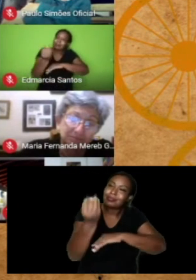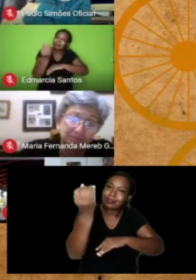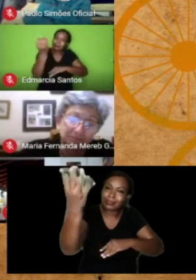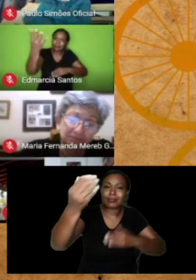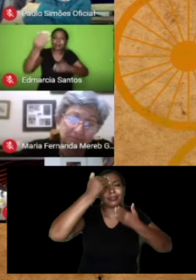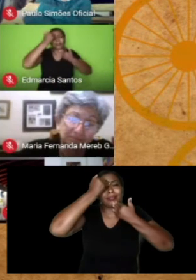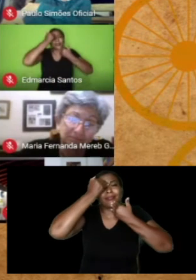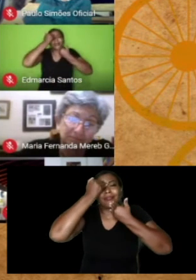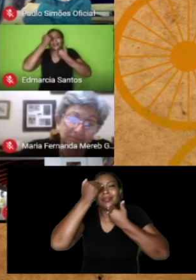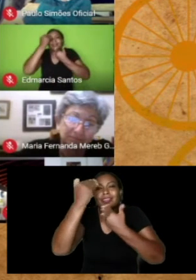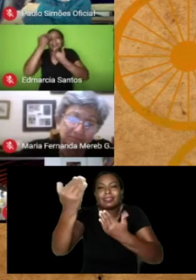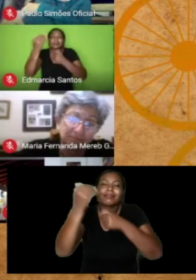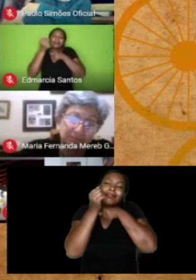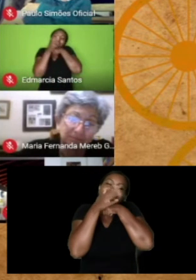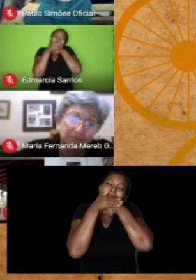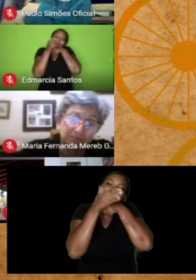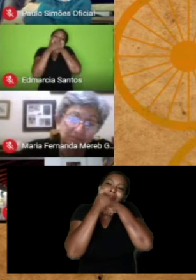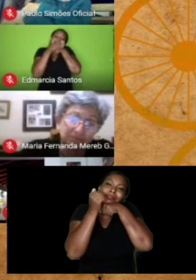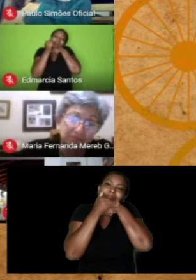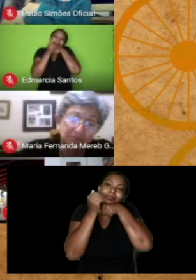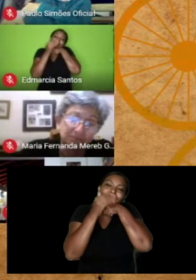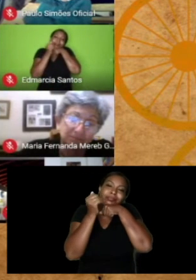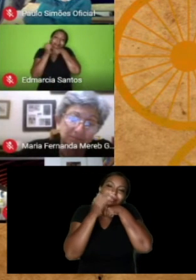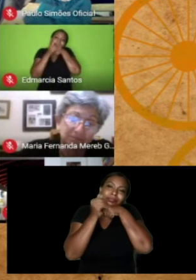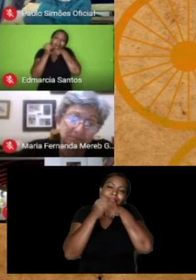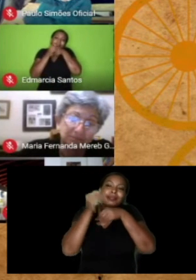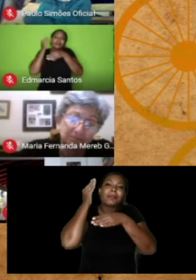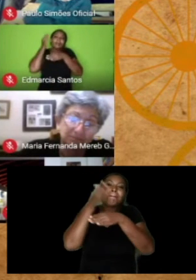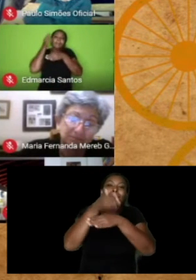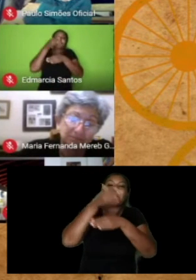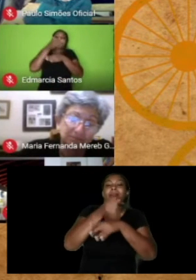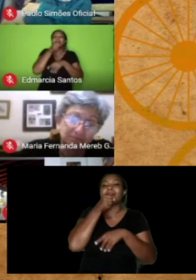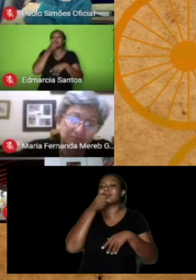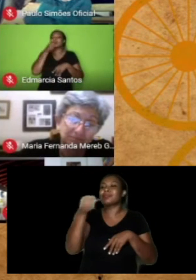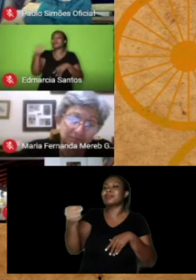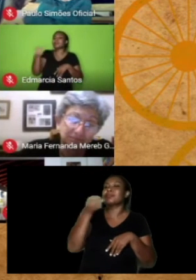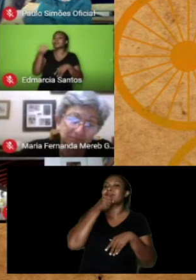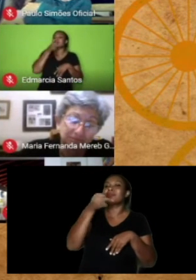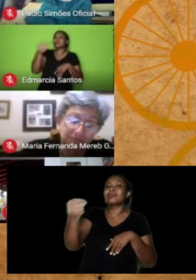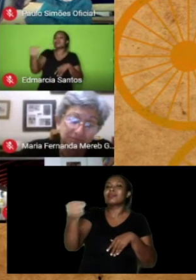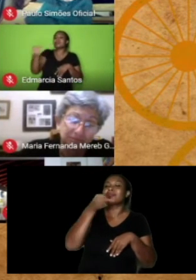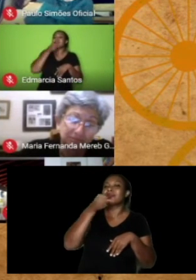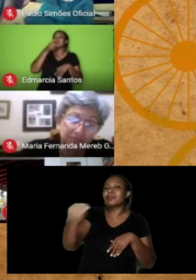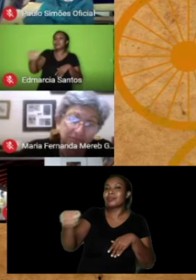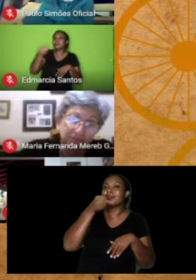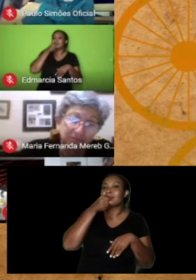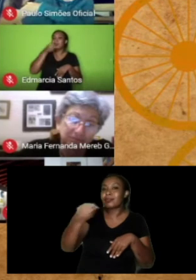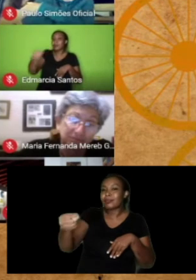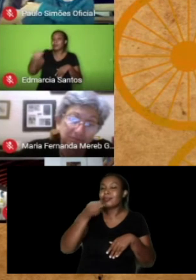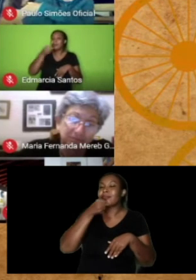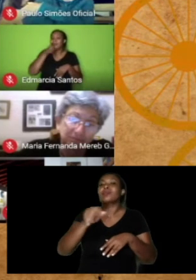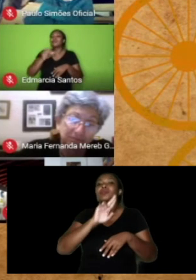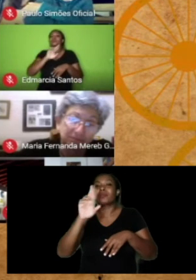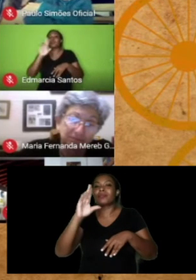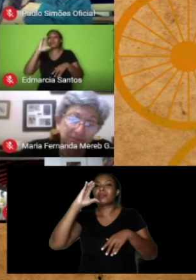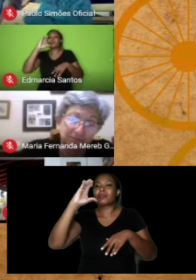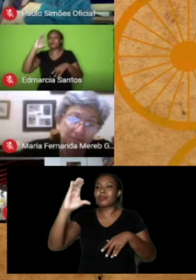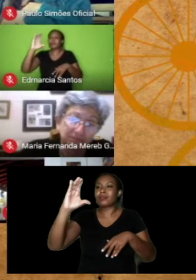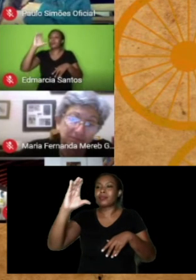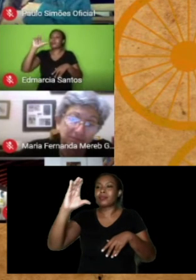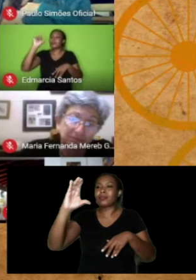Agradecemos com muito carinho aos participantes entrevistados do documentário: Claudete Camesque de